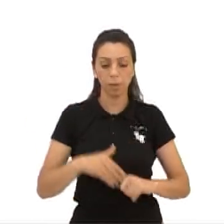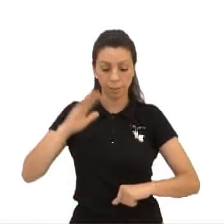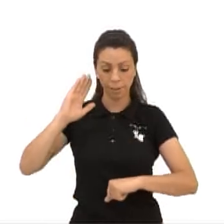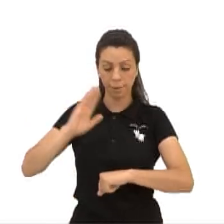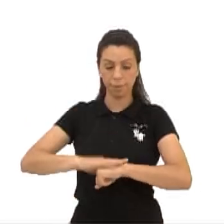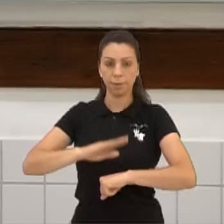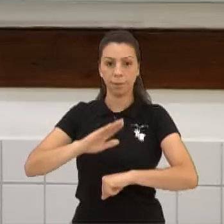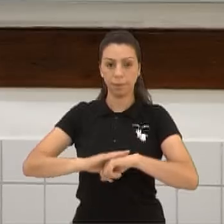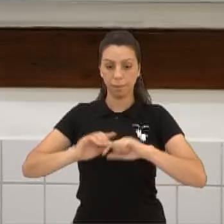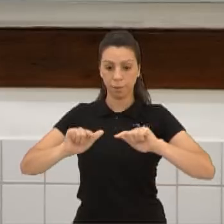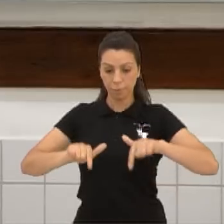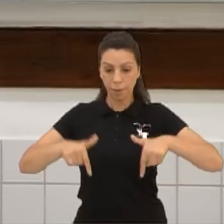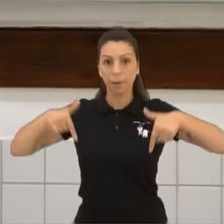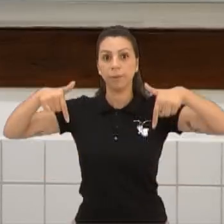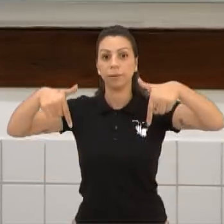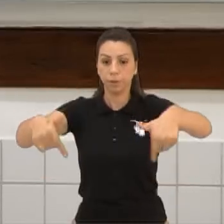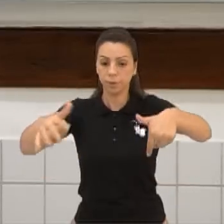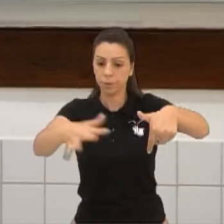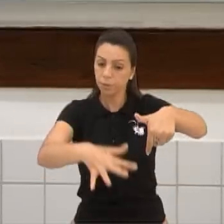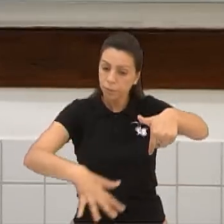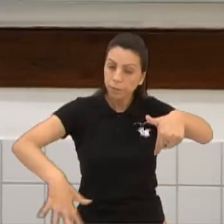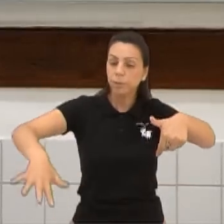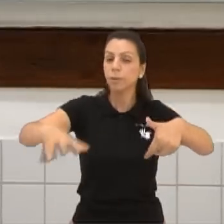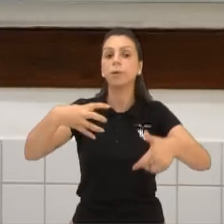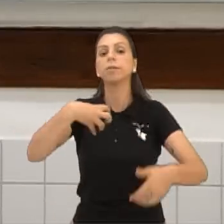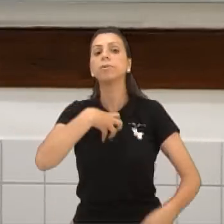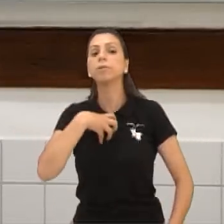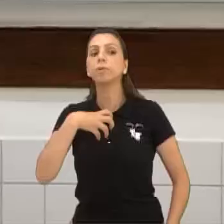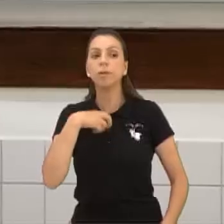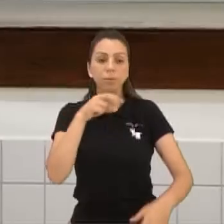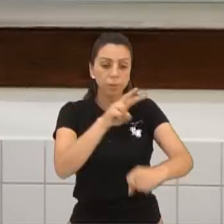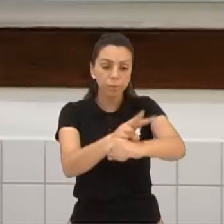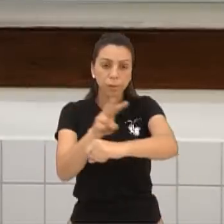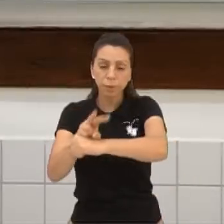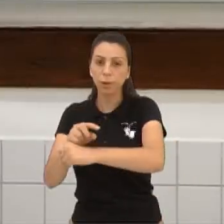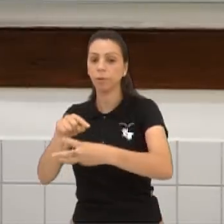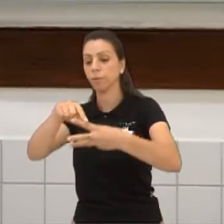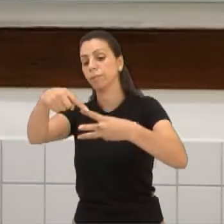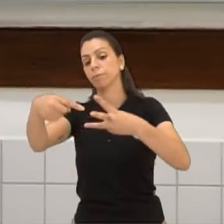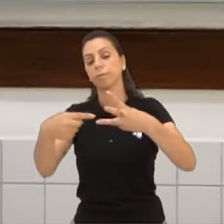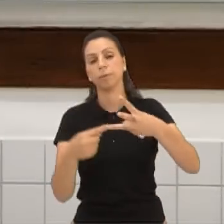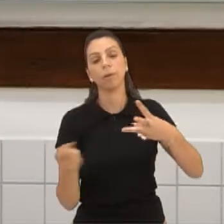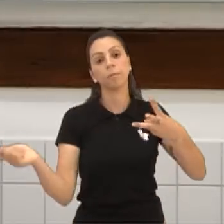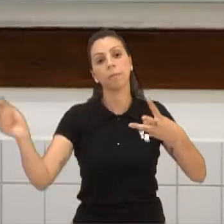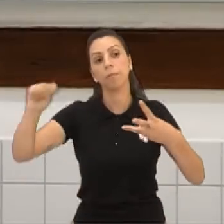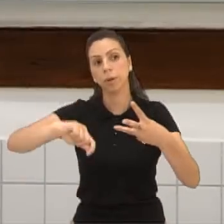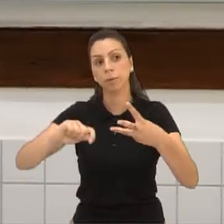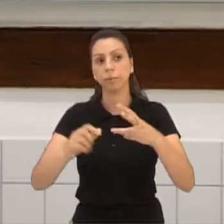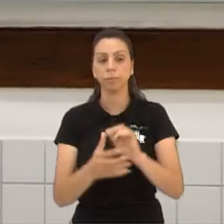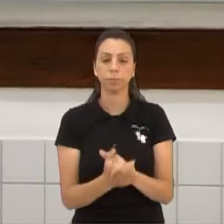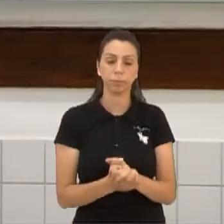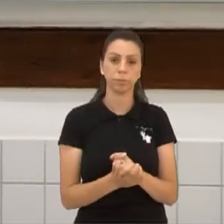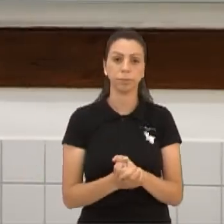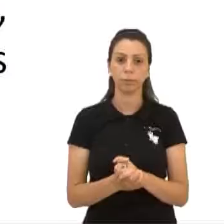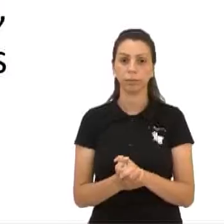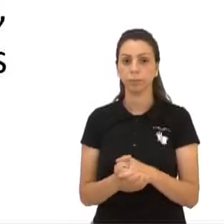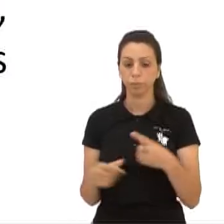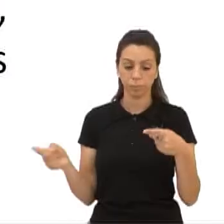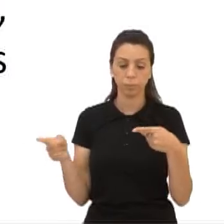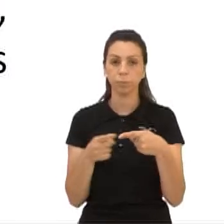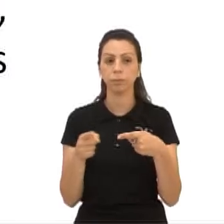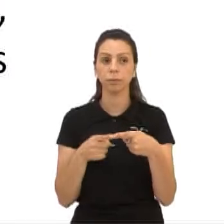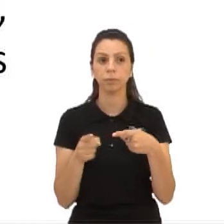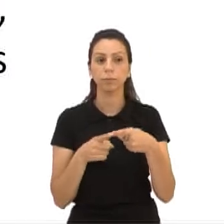à natureza, frente ao ambiente, de maneira sustentável, eu tenho 3 alternativas, eu tenho 3 possibilidades. Olha como ela é classificada.